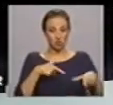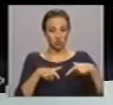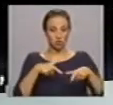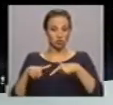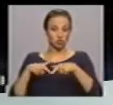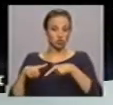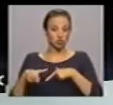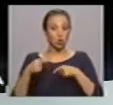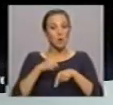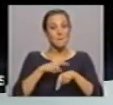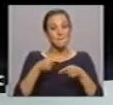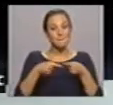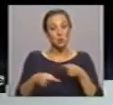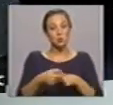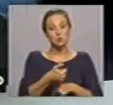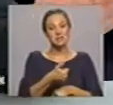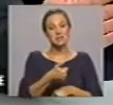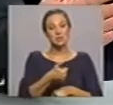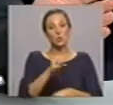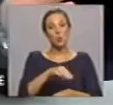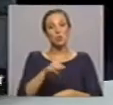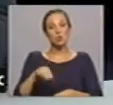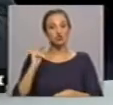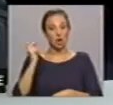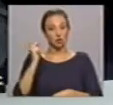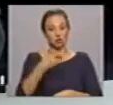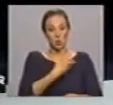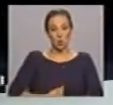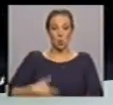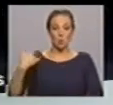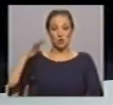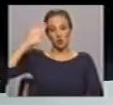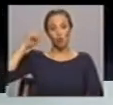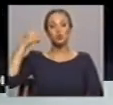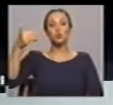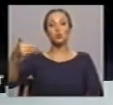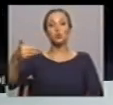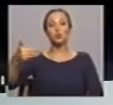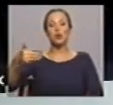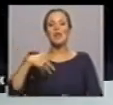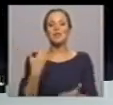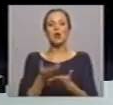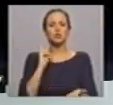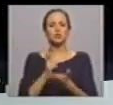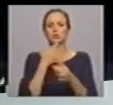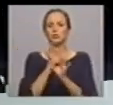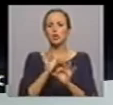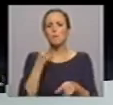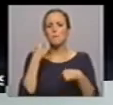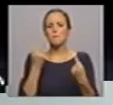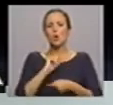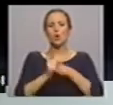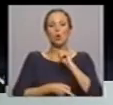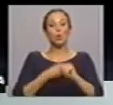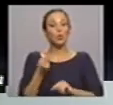num período de 5 milhões de anos, no passado e no futuro. E traz-nos resultados extraordinários. Diz-nos, por exemplo,